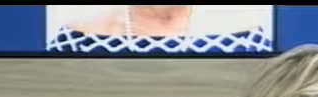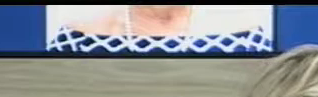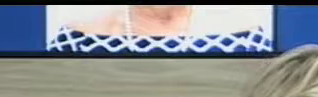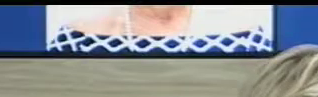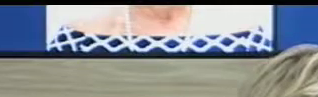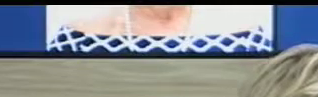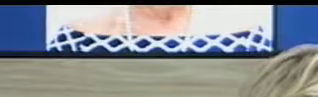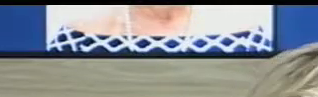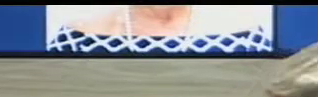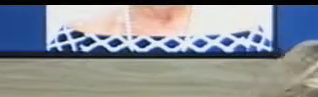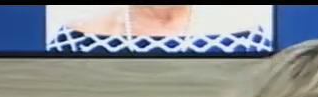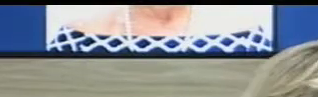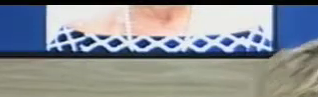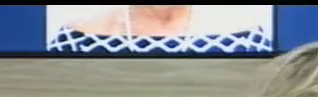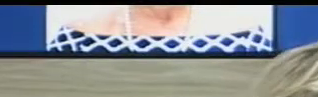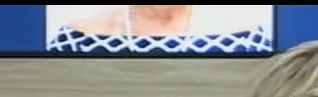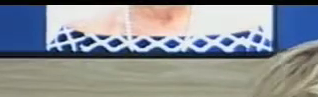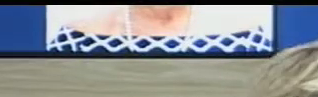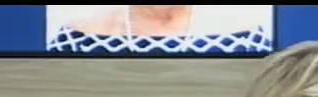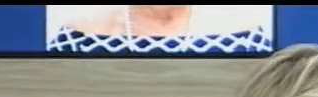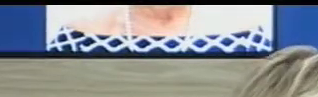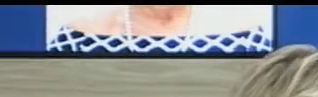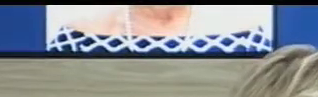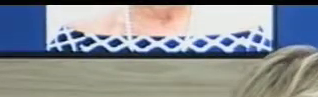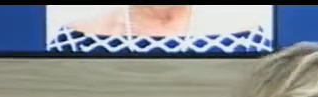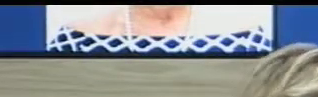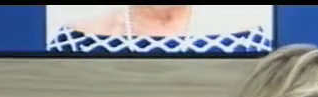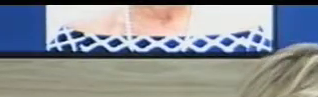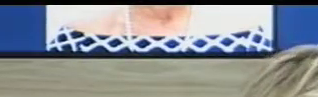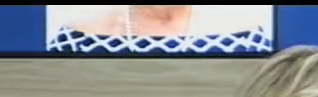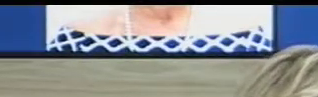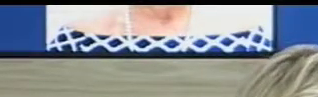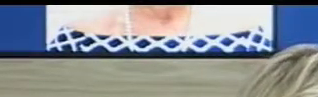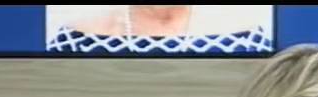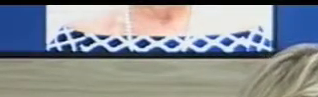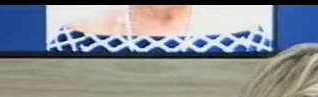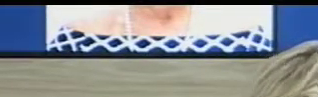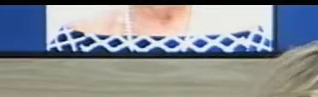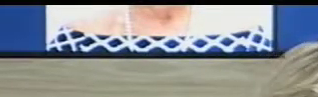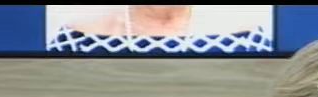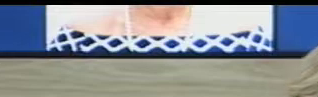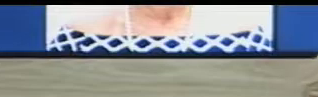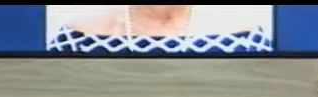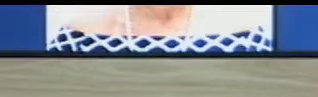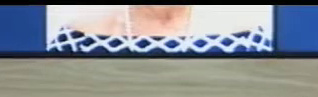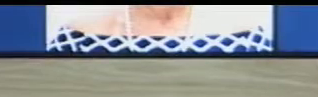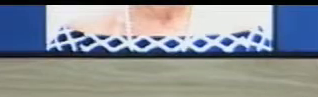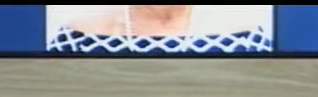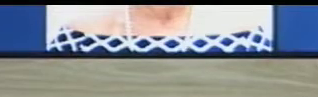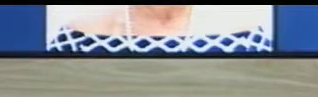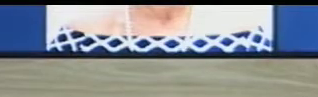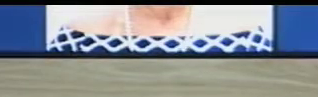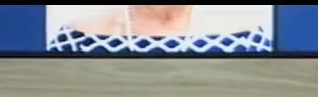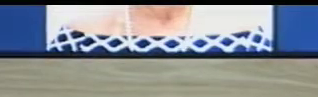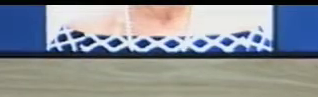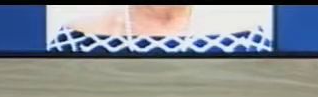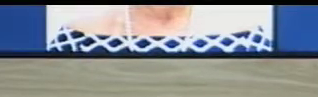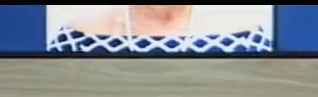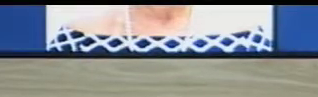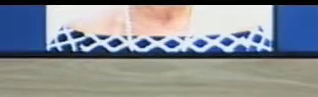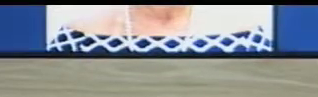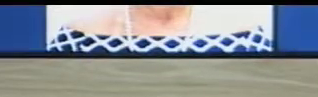quero homofobia de forma nenhuma. Não aceito. Eu acho que devemos ter a escola,